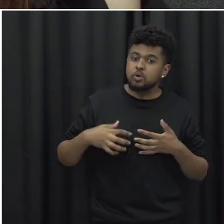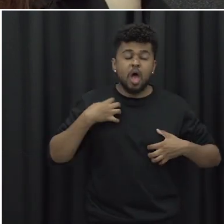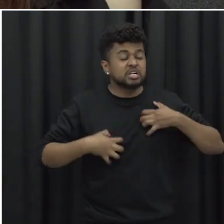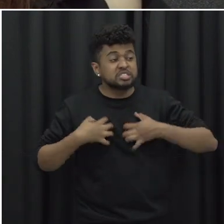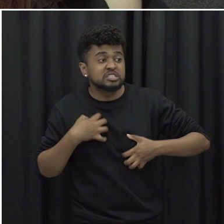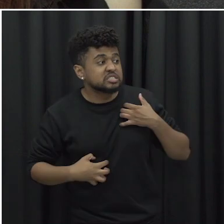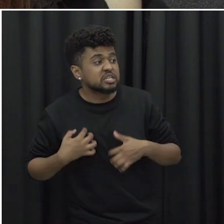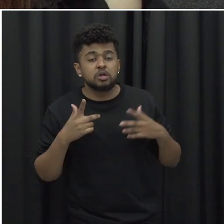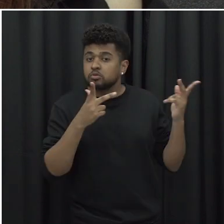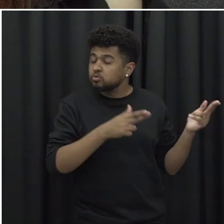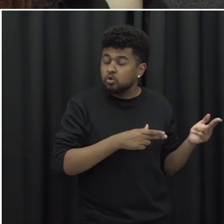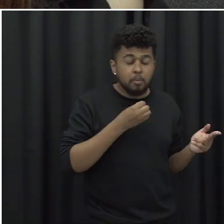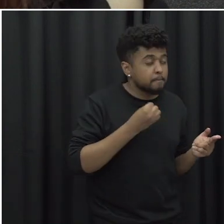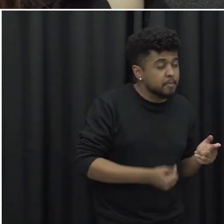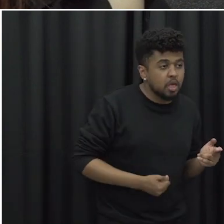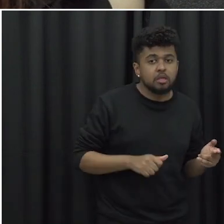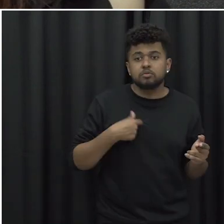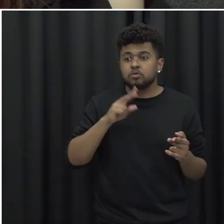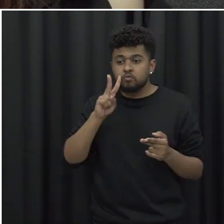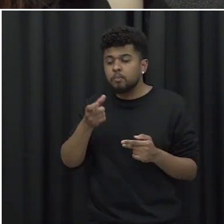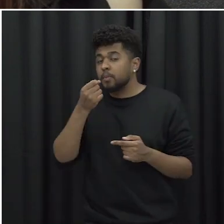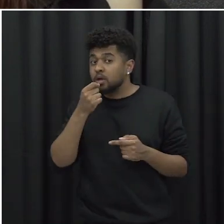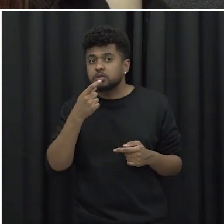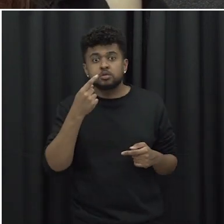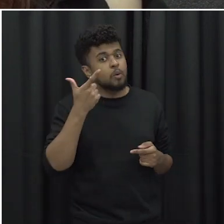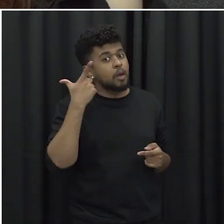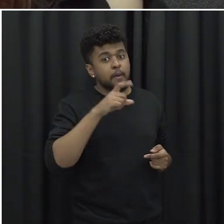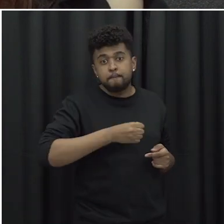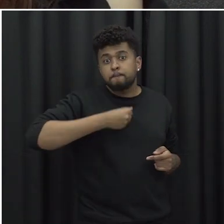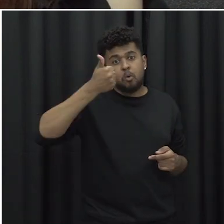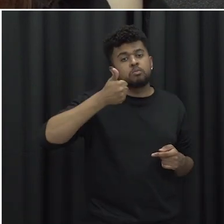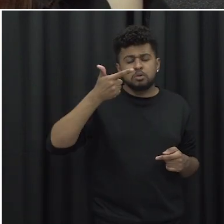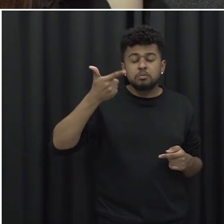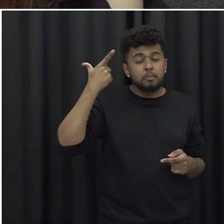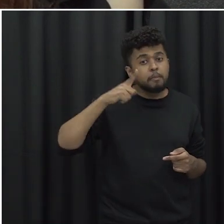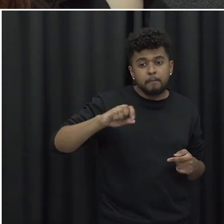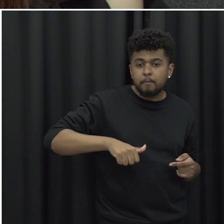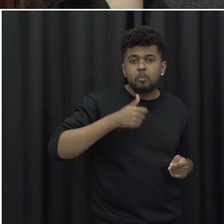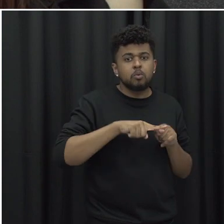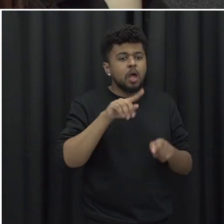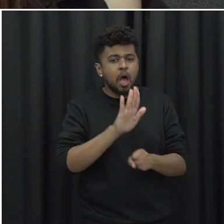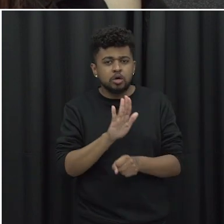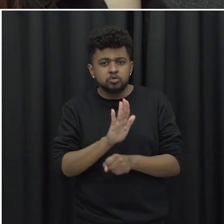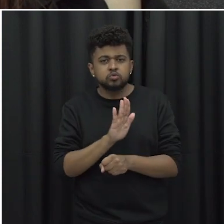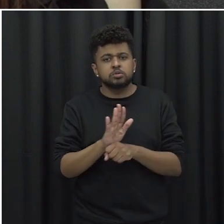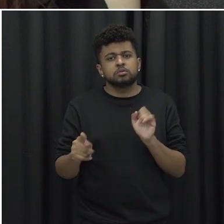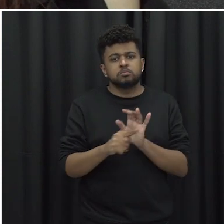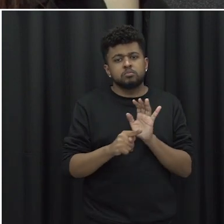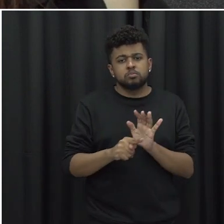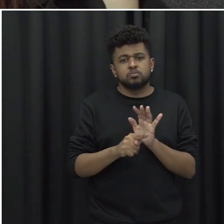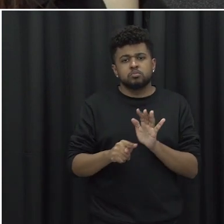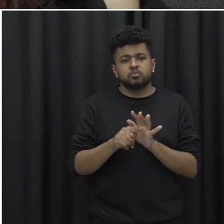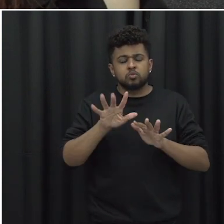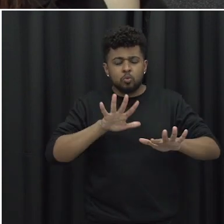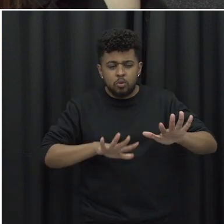porque ajuda no quadro dos cuidados com o paciente, tudo. E isso daí, assim, se você tem um paciente que